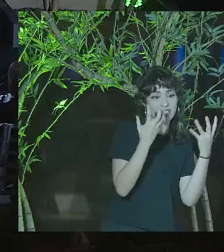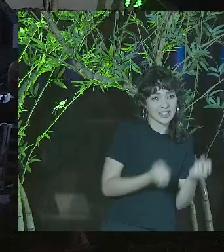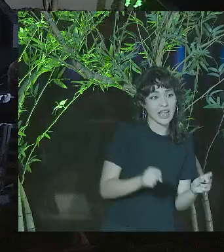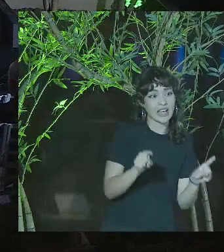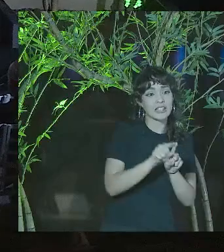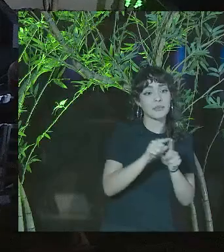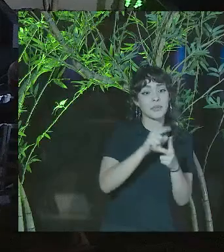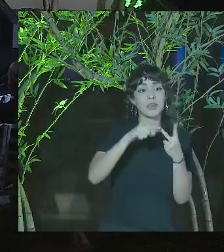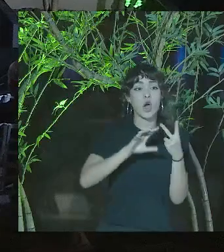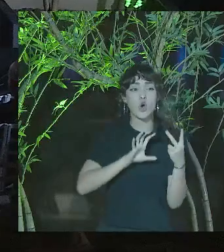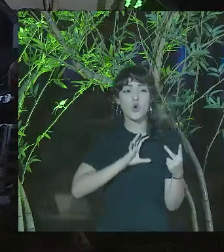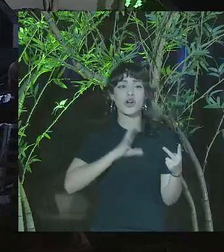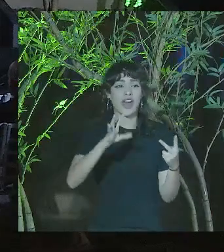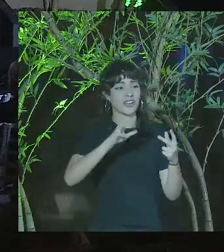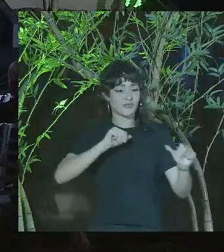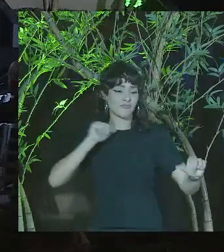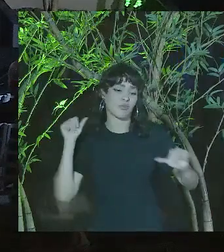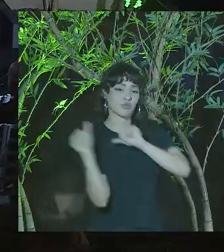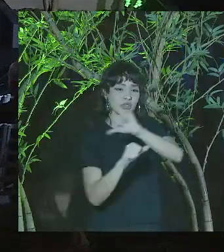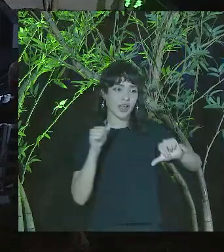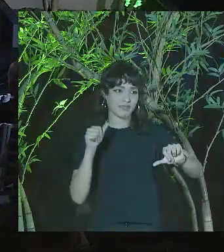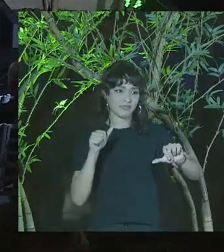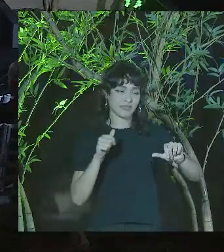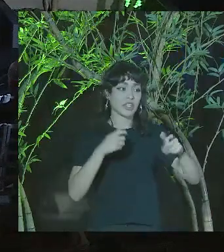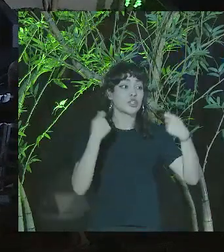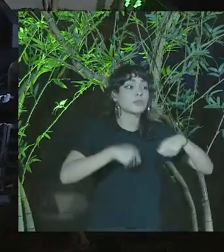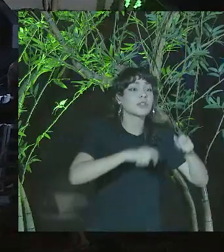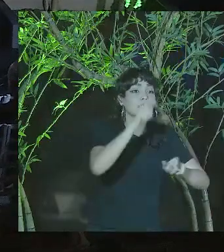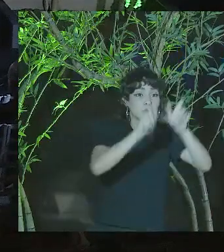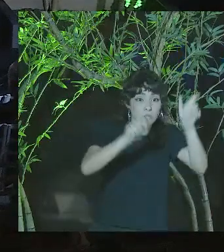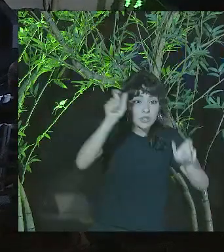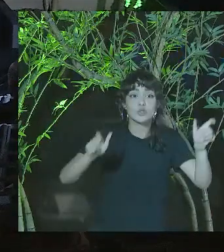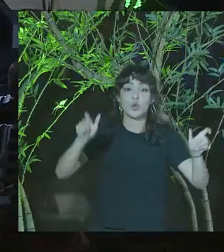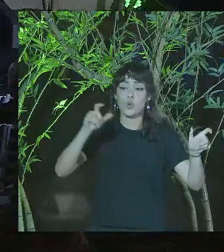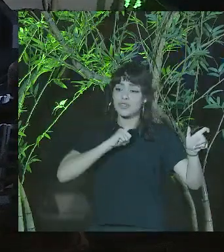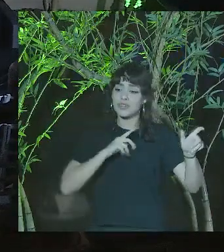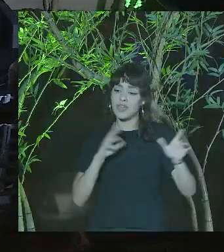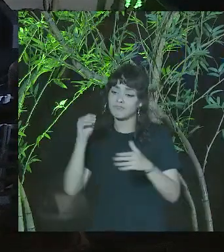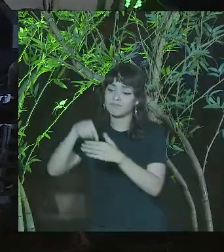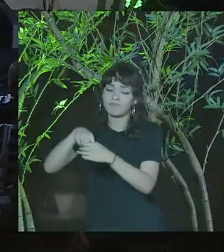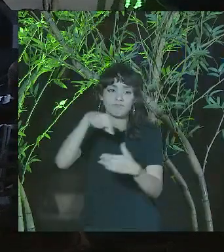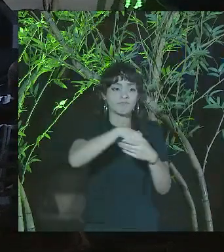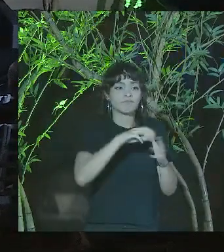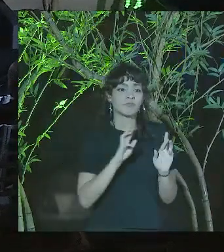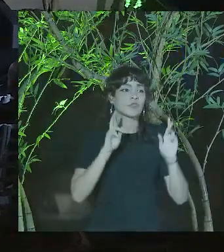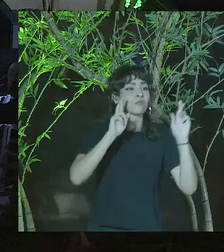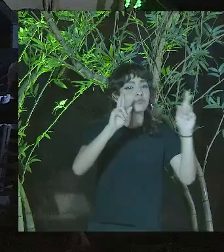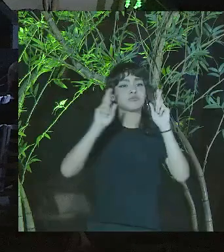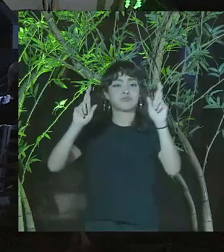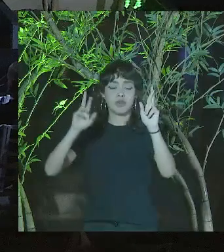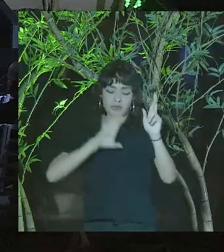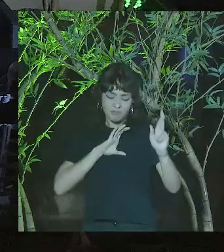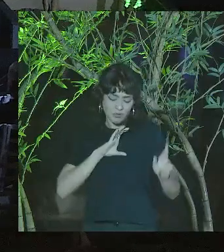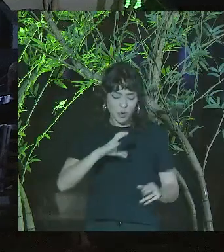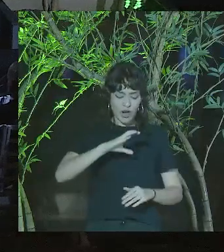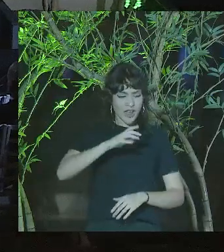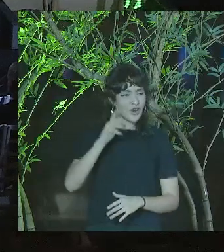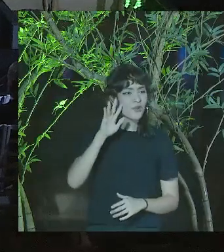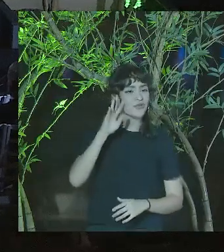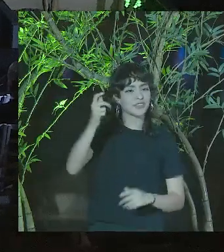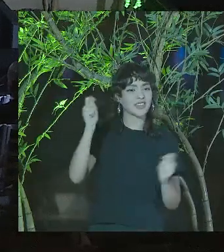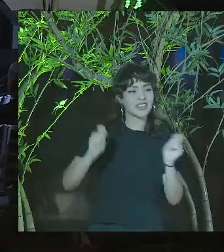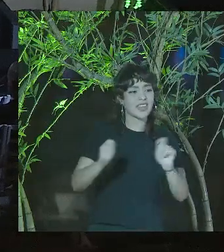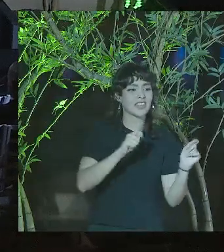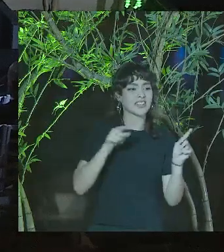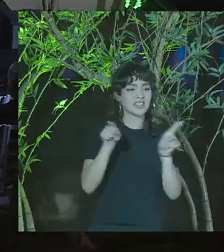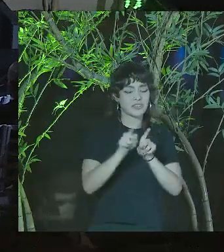mudá-las. E a gente está precisando de pessoas esperançosas, que coloquem coragem em movimento e a